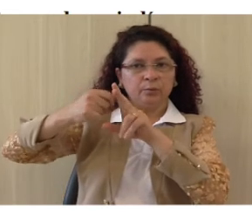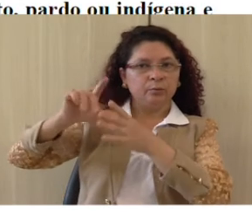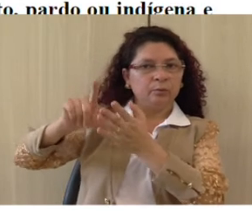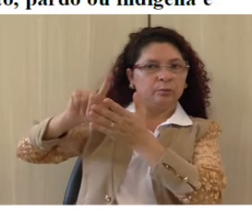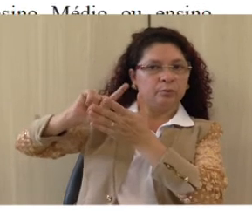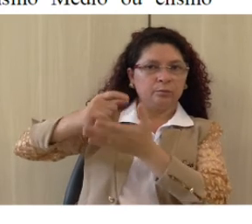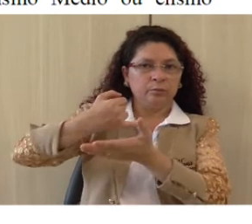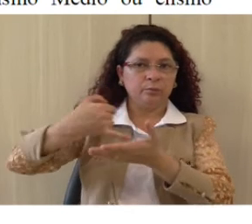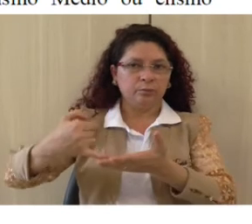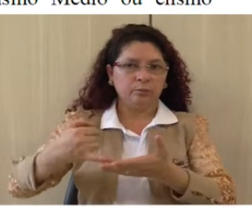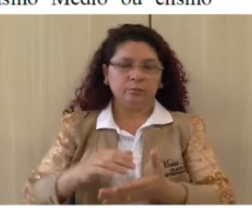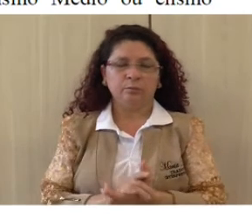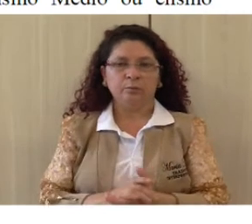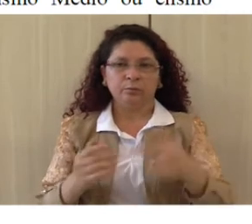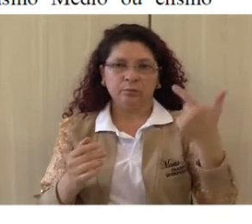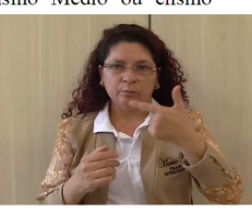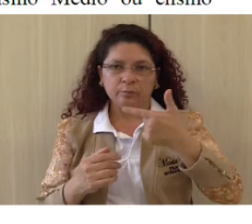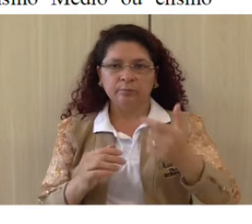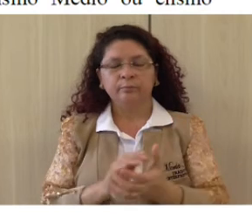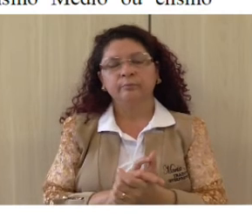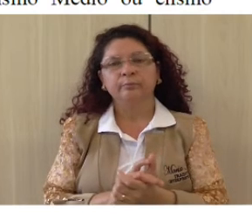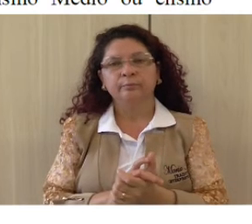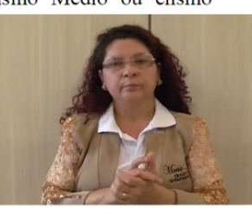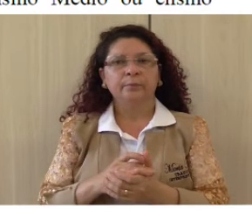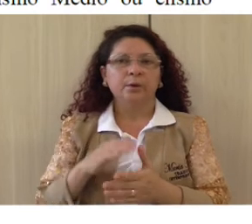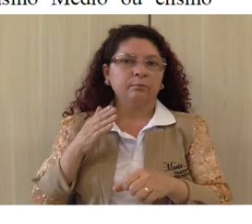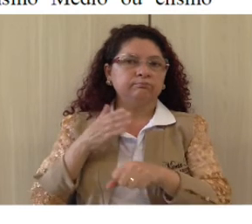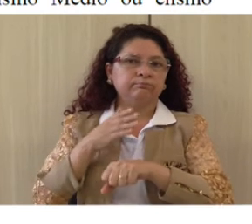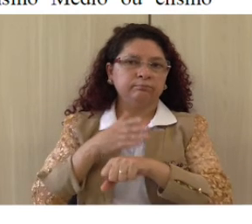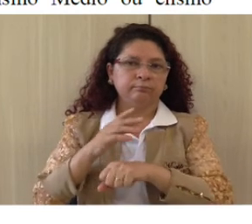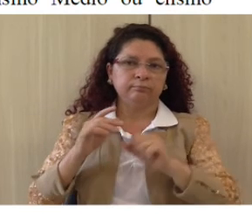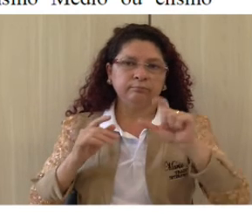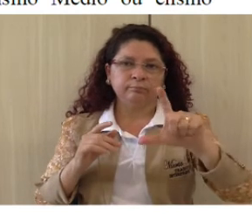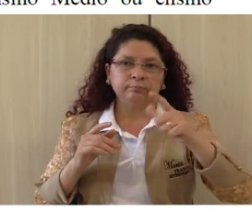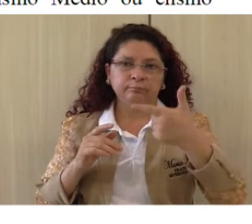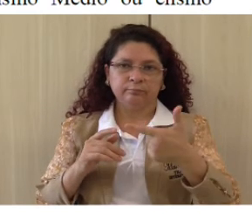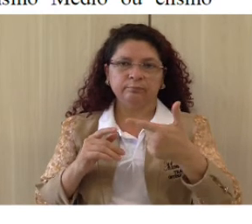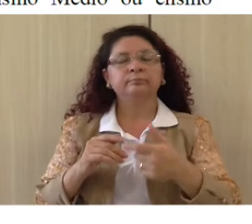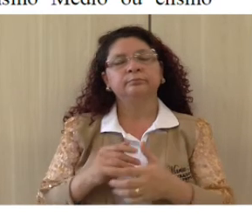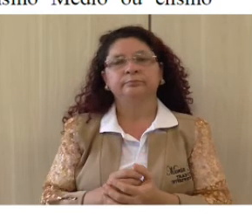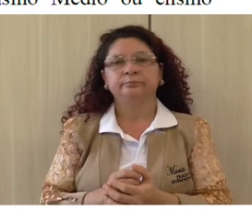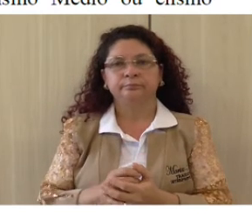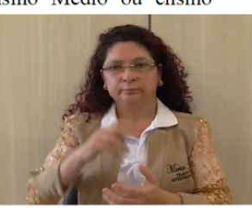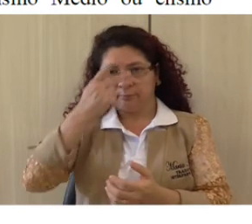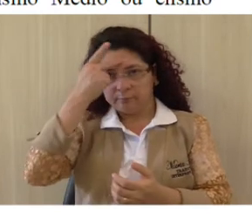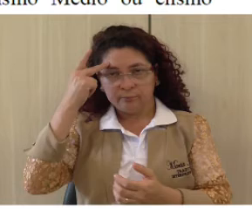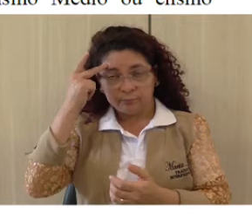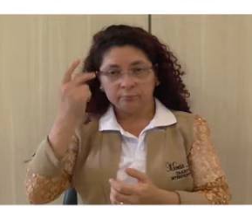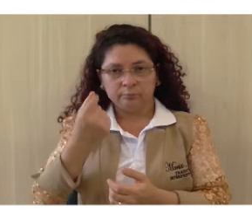anteriores à inscrição. Segundo, modalidade de concorrência L2, candidato com renda